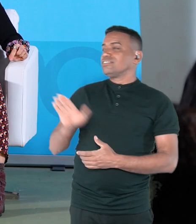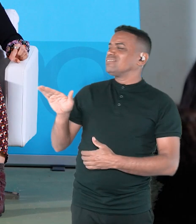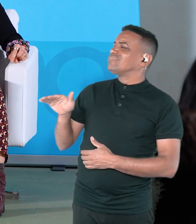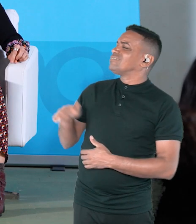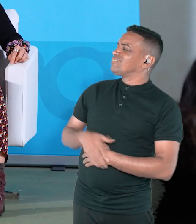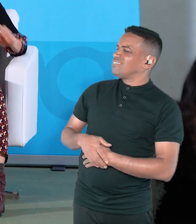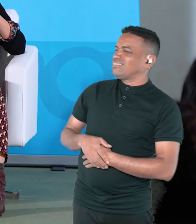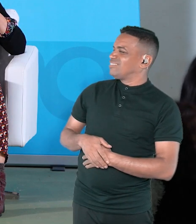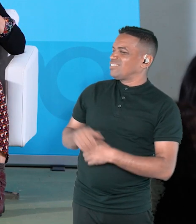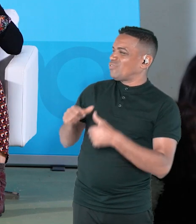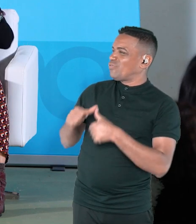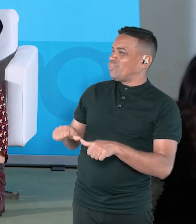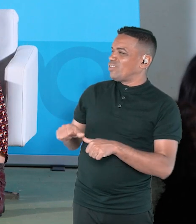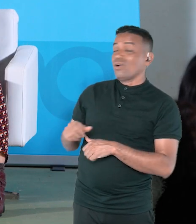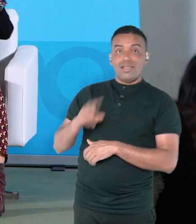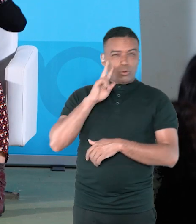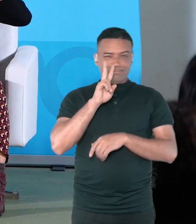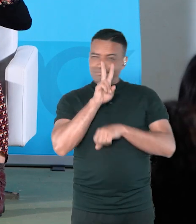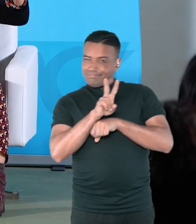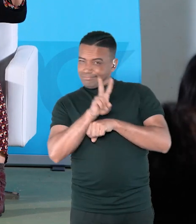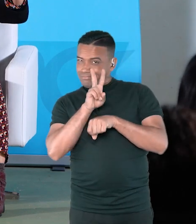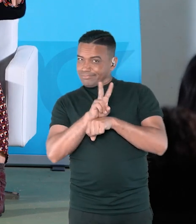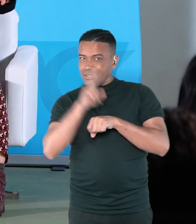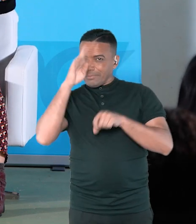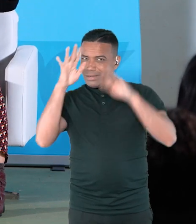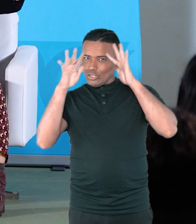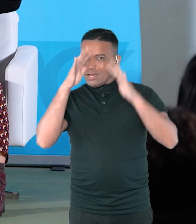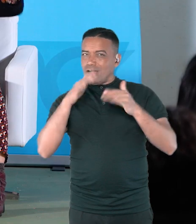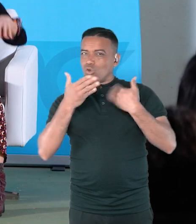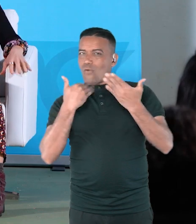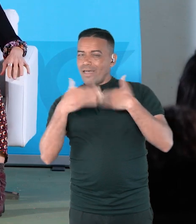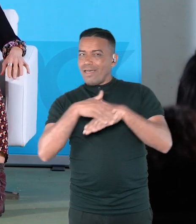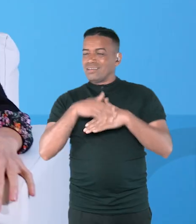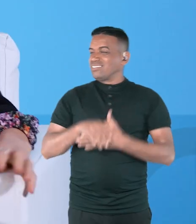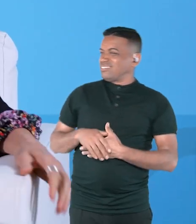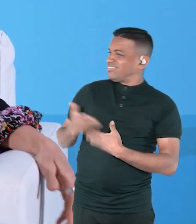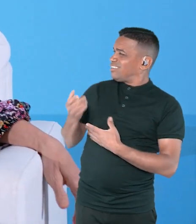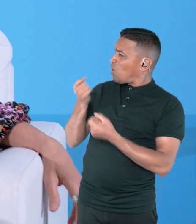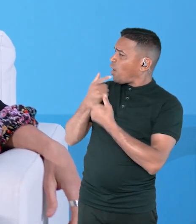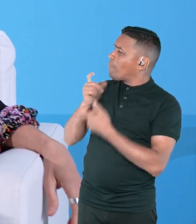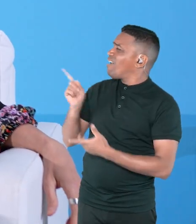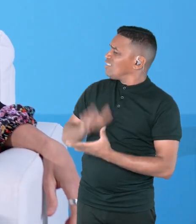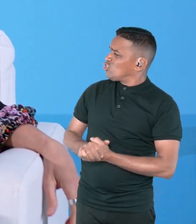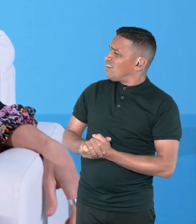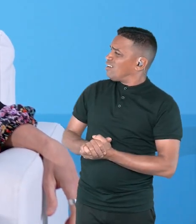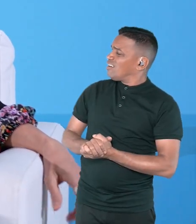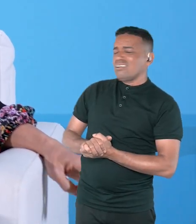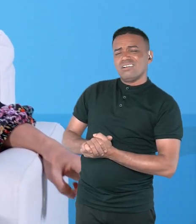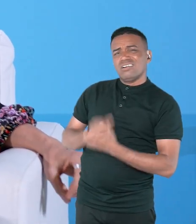Aí ele fala assim para ela. Eu só fico de olho, assim, ó, imaginando o papo. Ele fala, mas não é